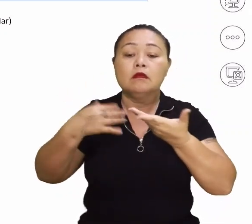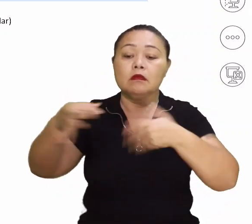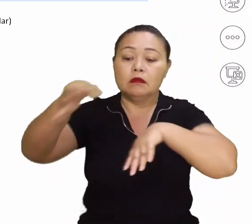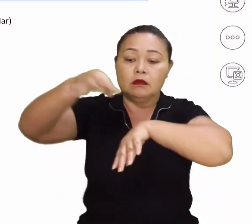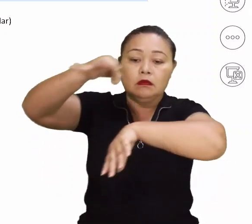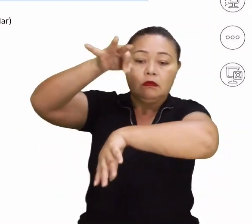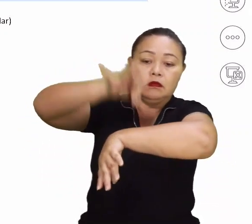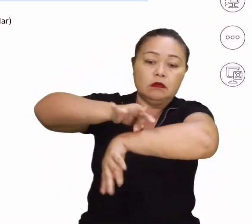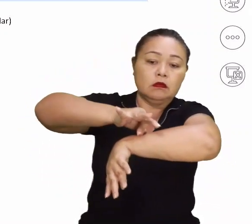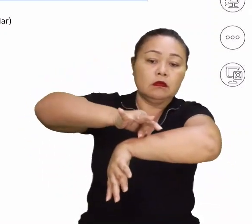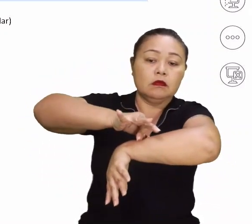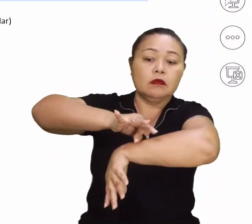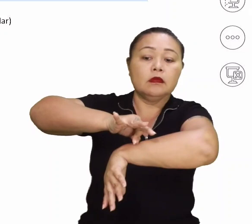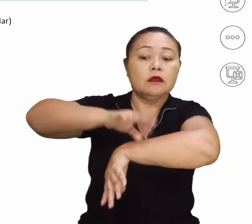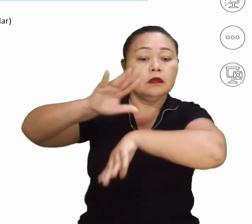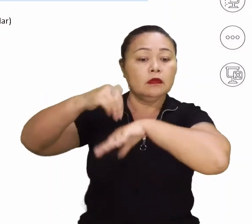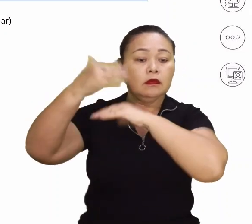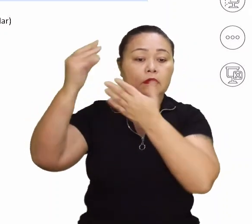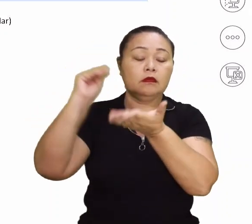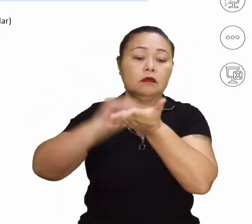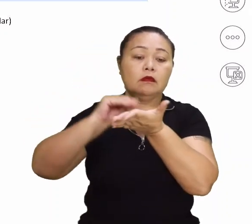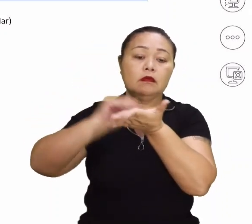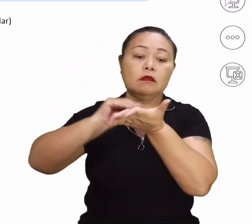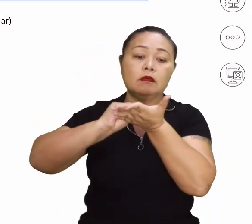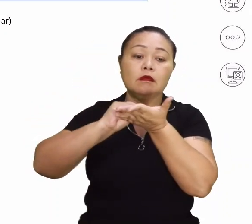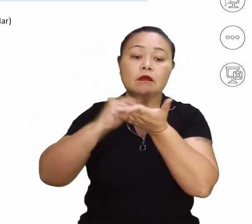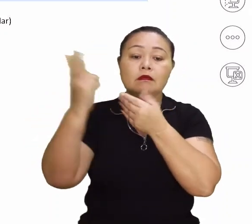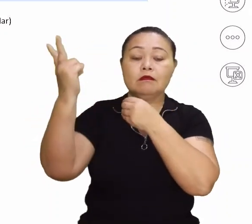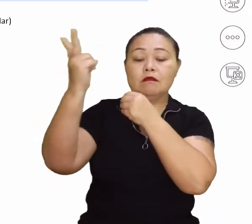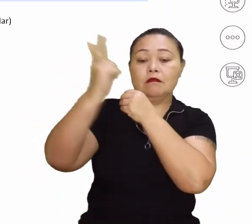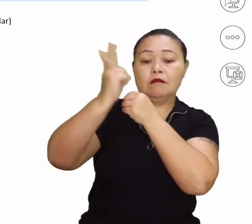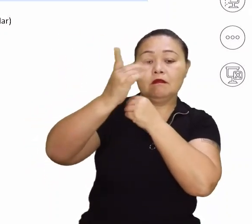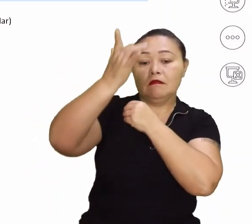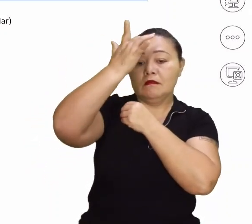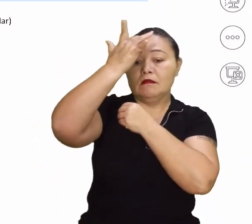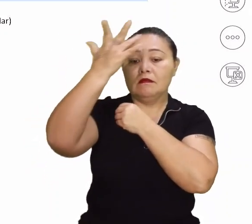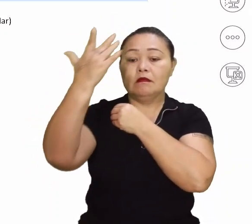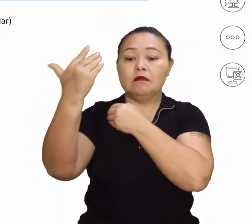multiplicação de insetos. Em cima, a falta de proteção